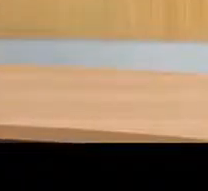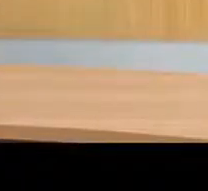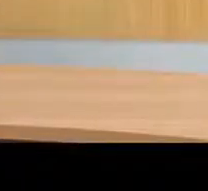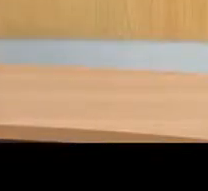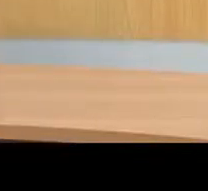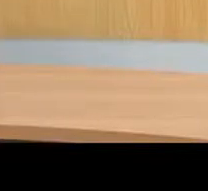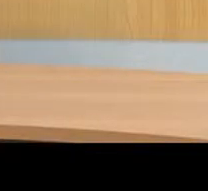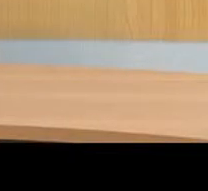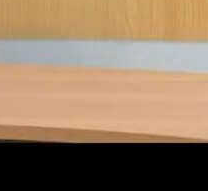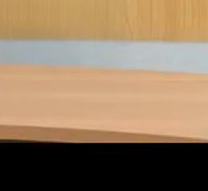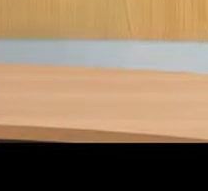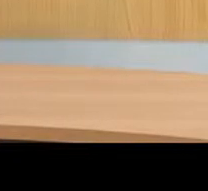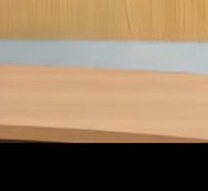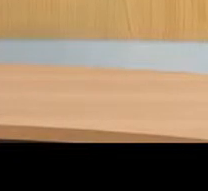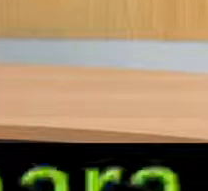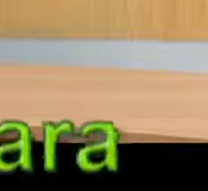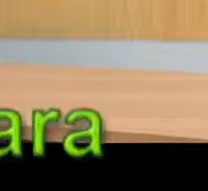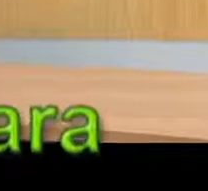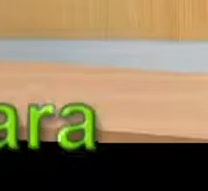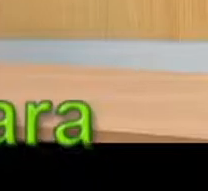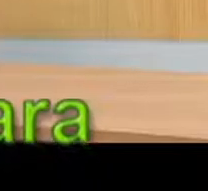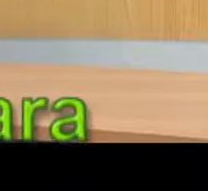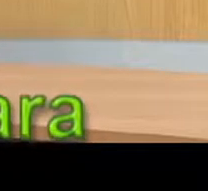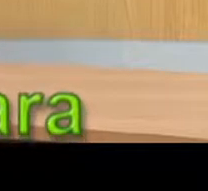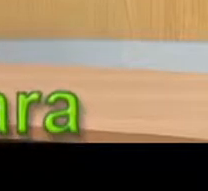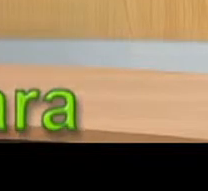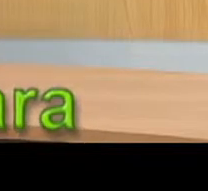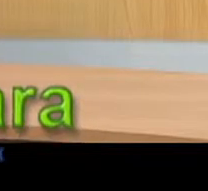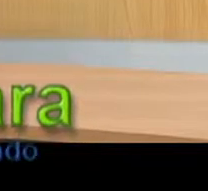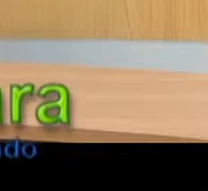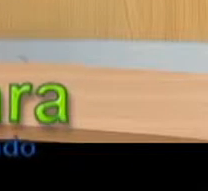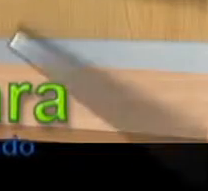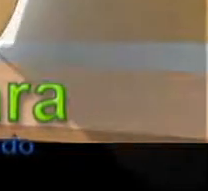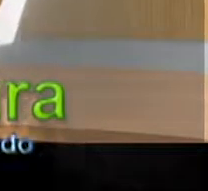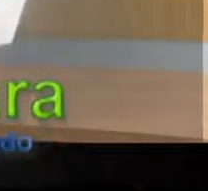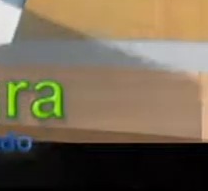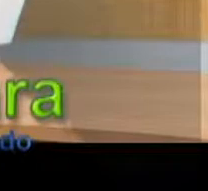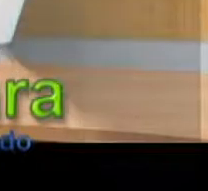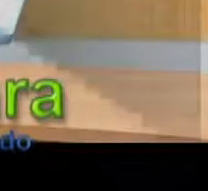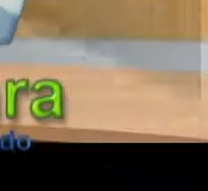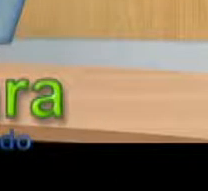a sua audiência. Uma ótima noite e até a nossa próxima edição.